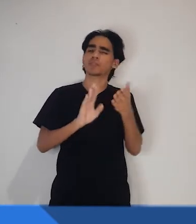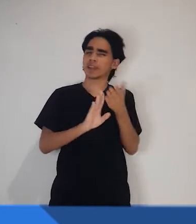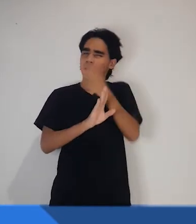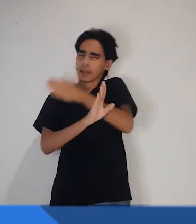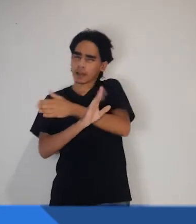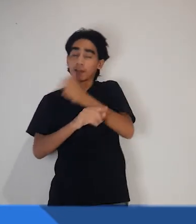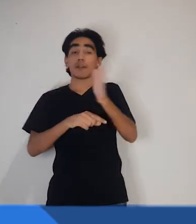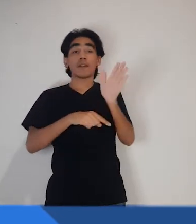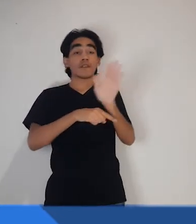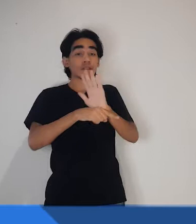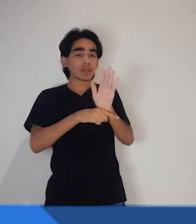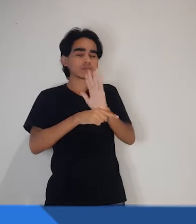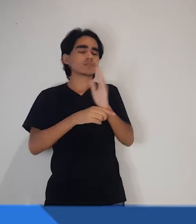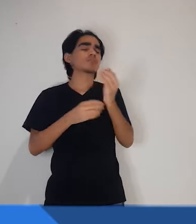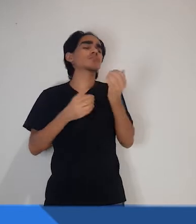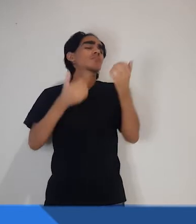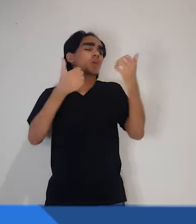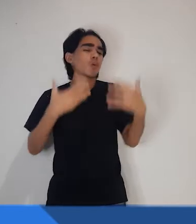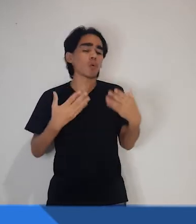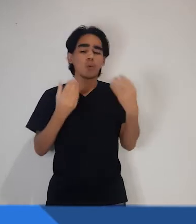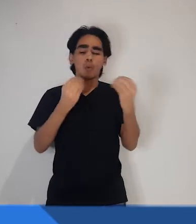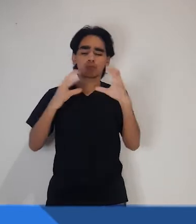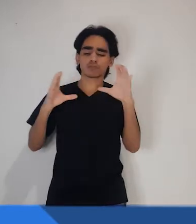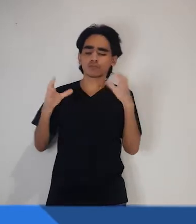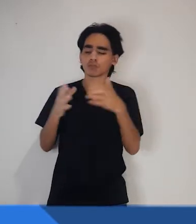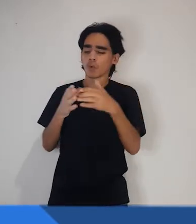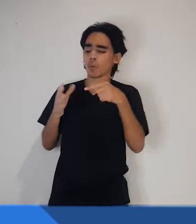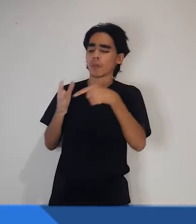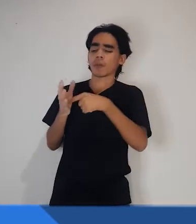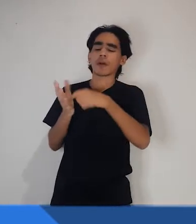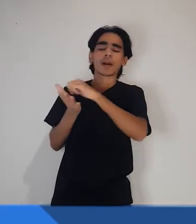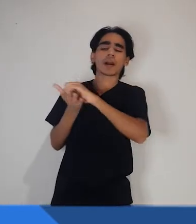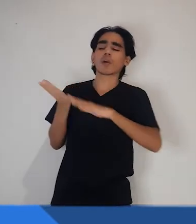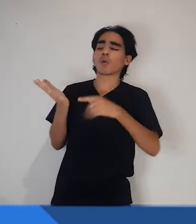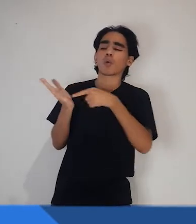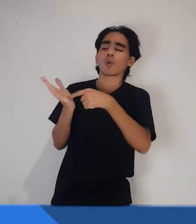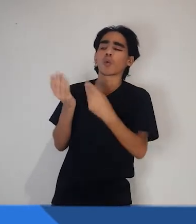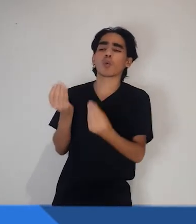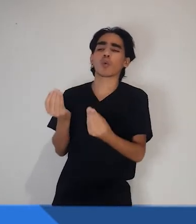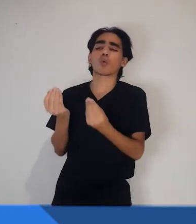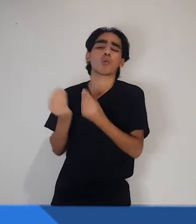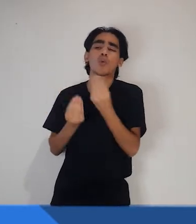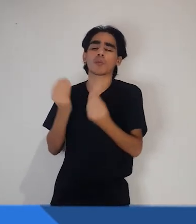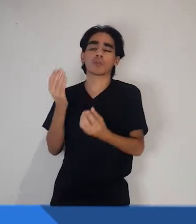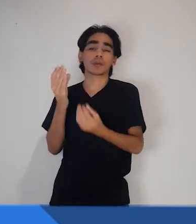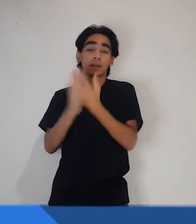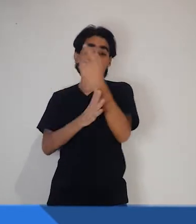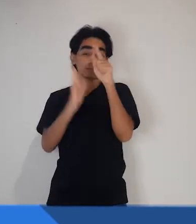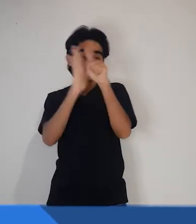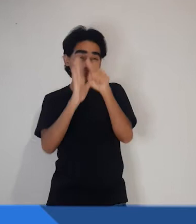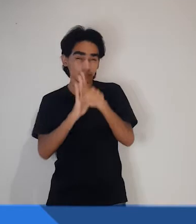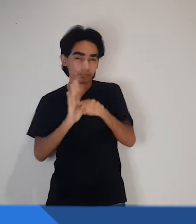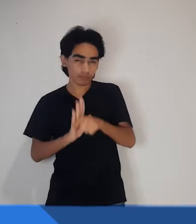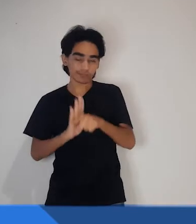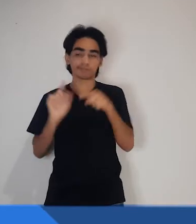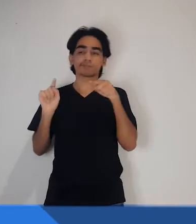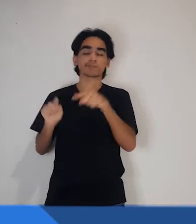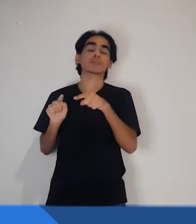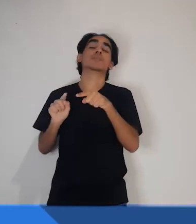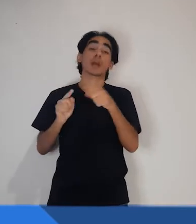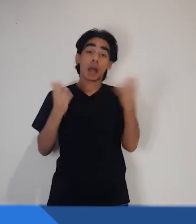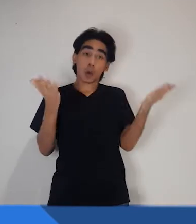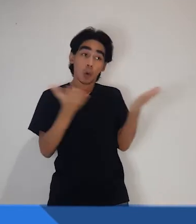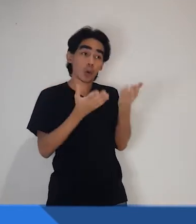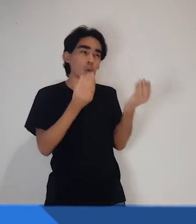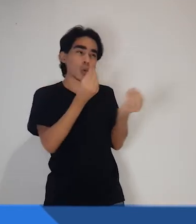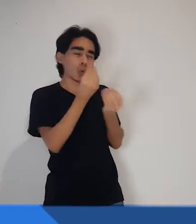mostrou como criar o container questionário, a atividade questionário. E nesse vídeo a gente vai mostrar